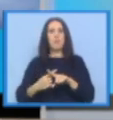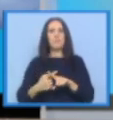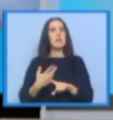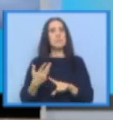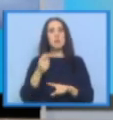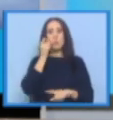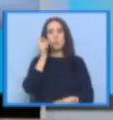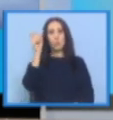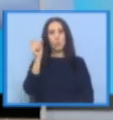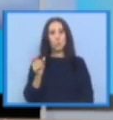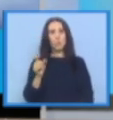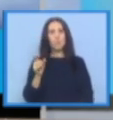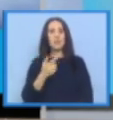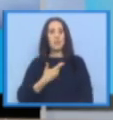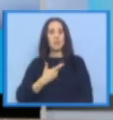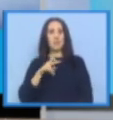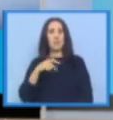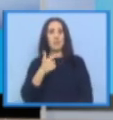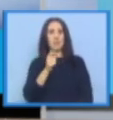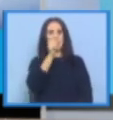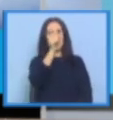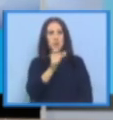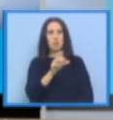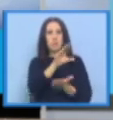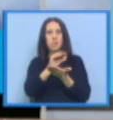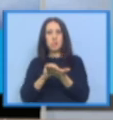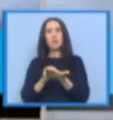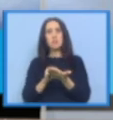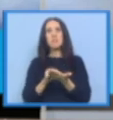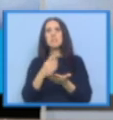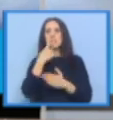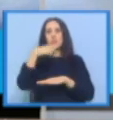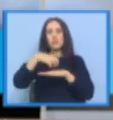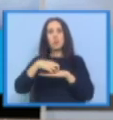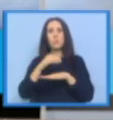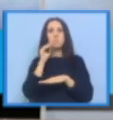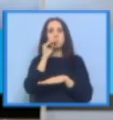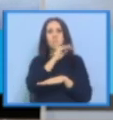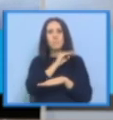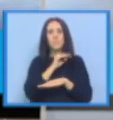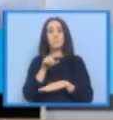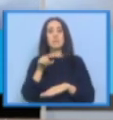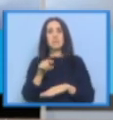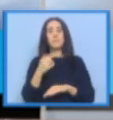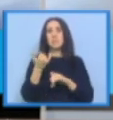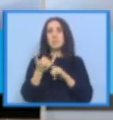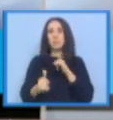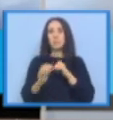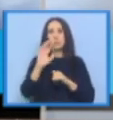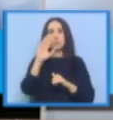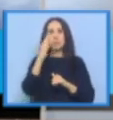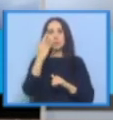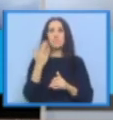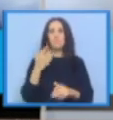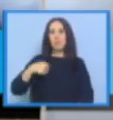ele vai buscar a Dante e fala num bloco de gelo. E o grande risco, quer